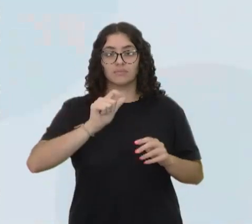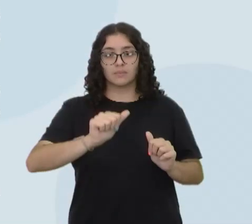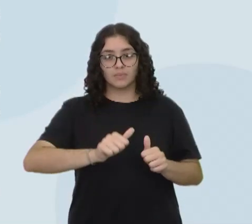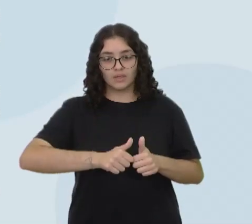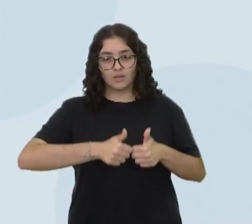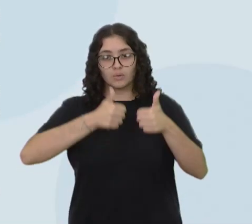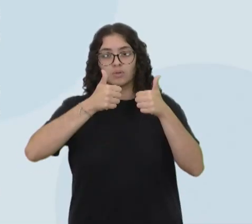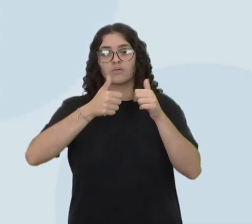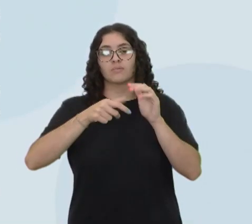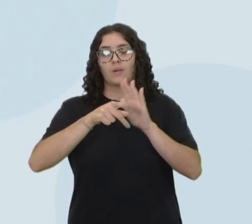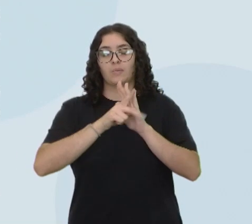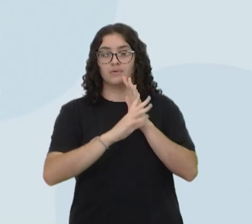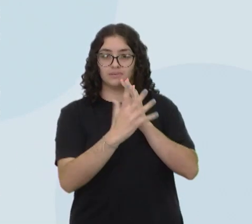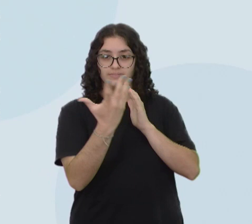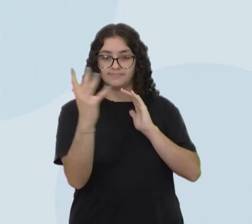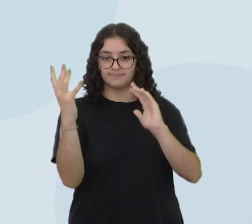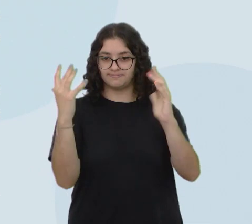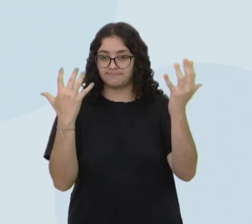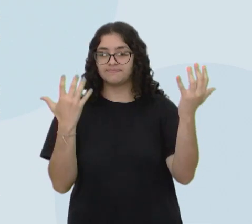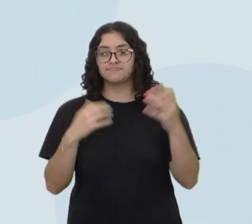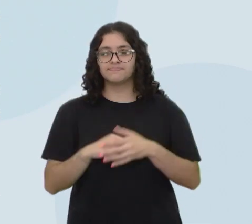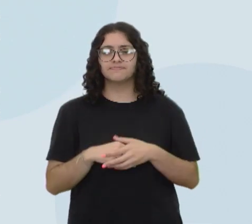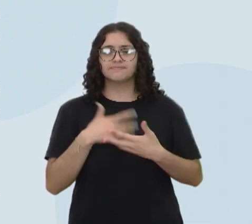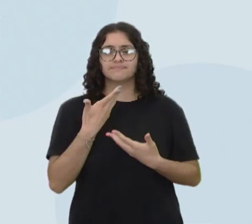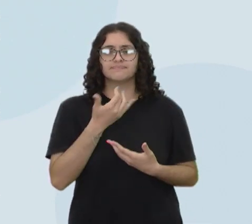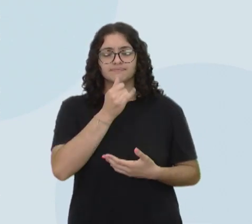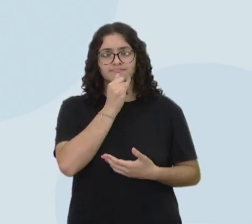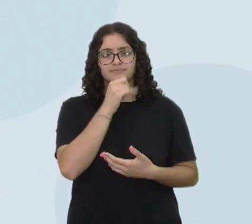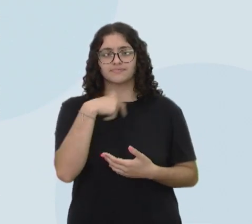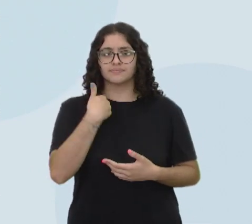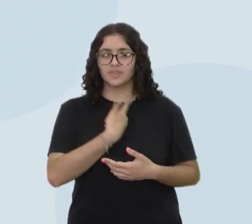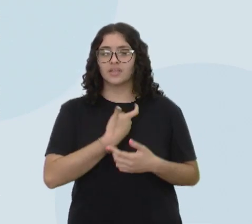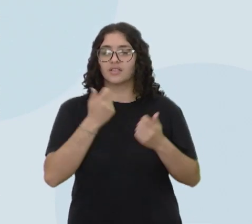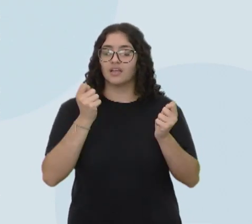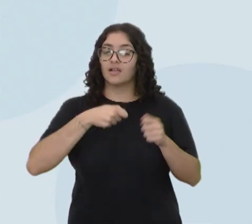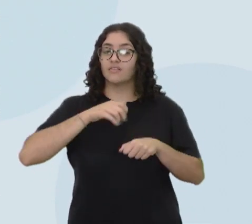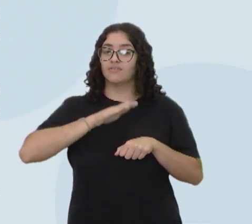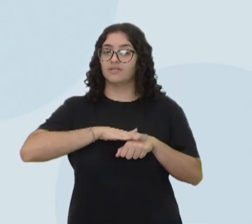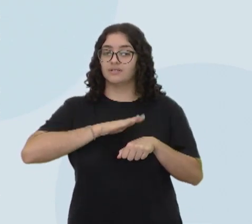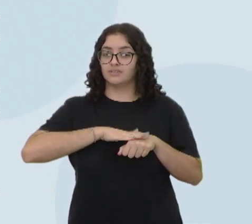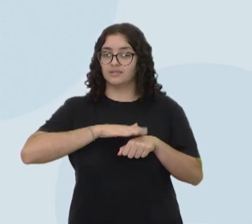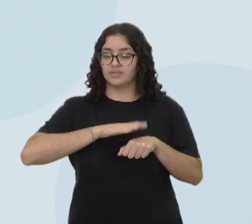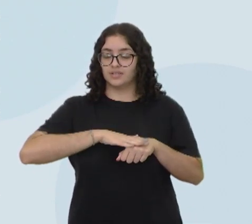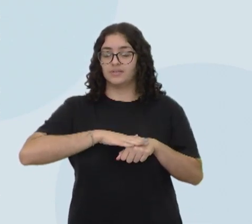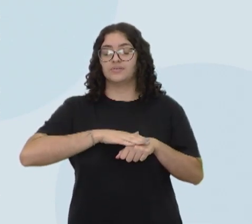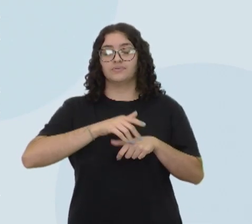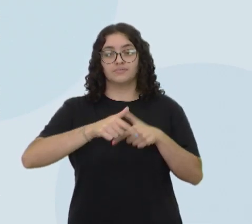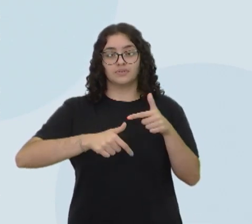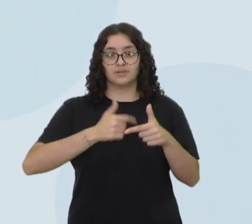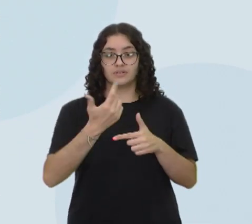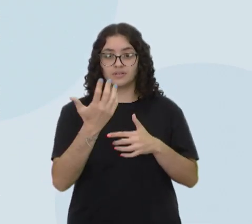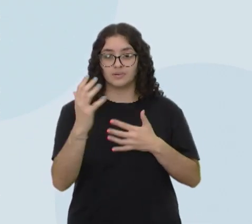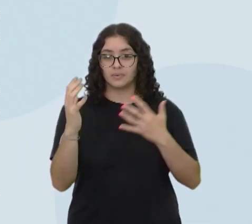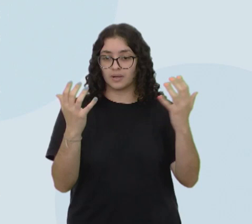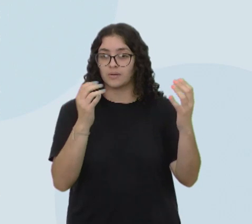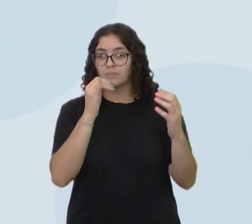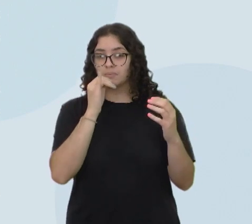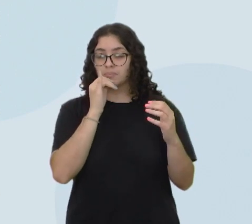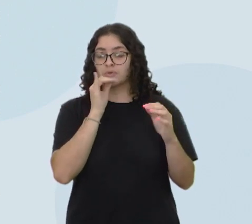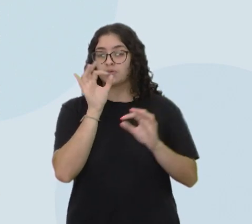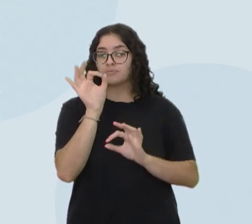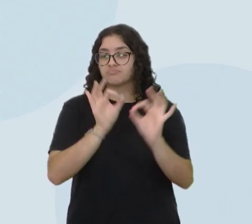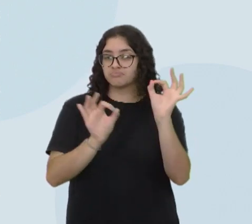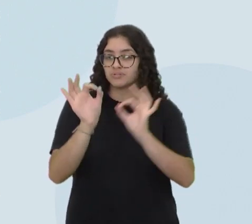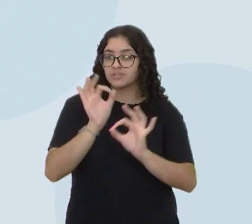melhoria dos serviços ecossistêmicos. E a gente, por exemplo, pode realizar esses serviços ambientais por meio do manejo da natureza.